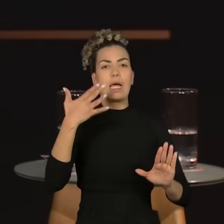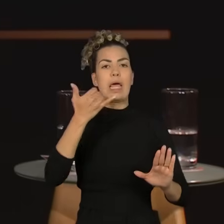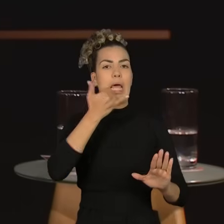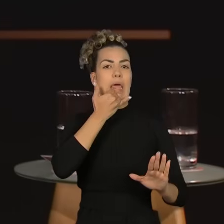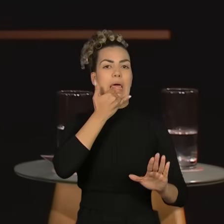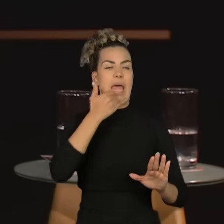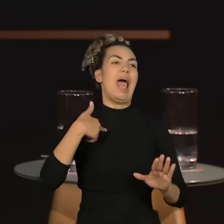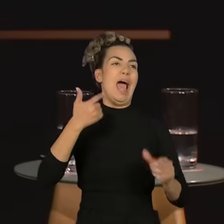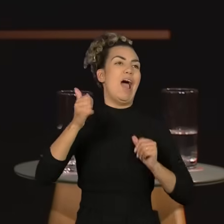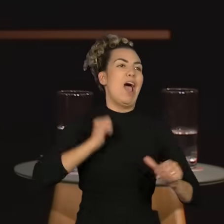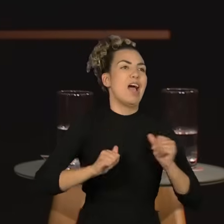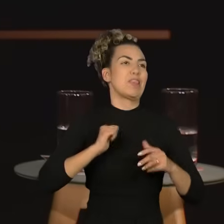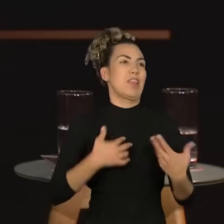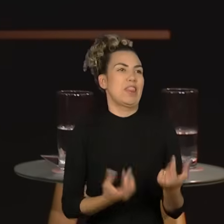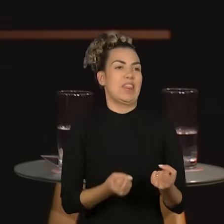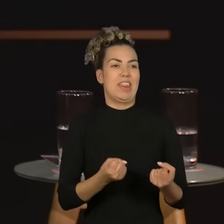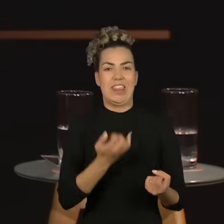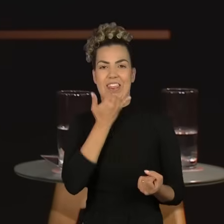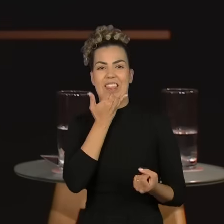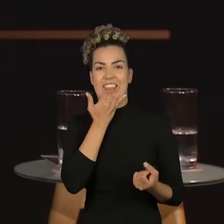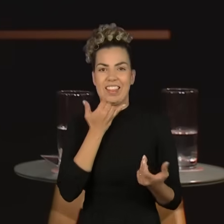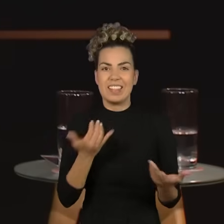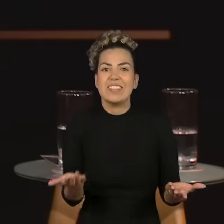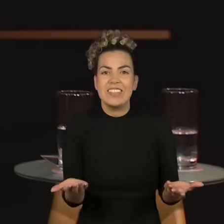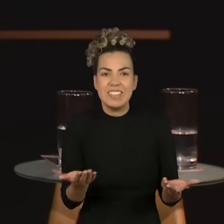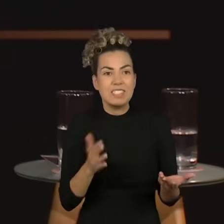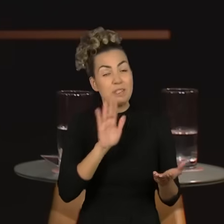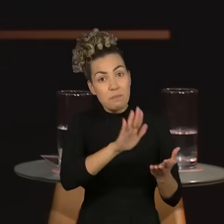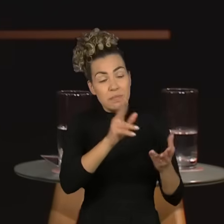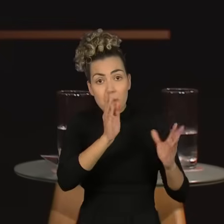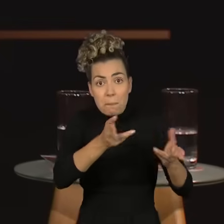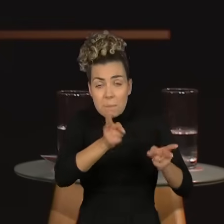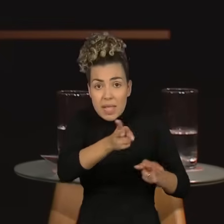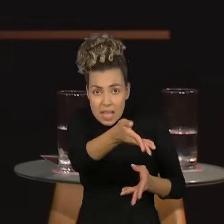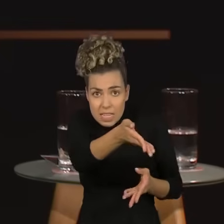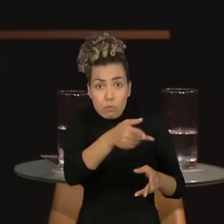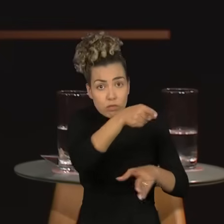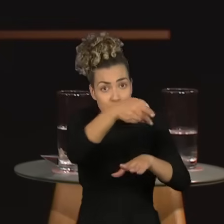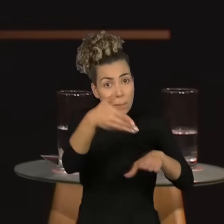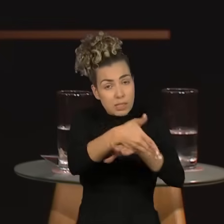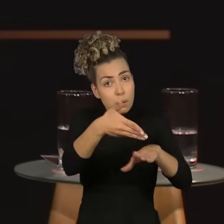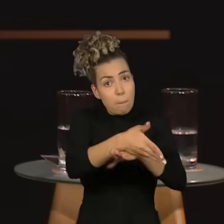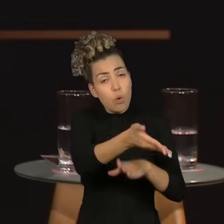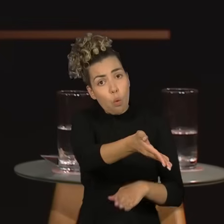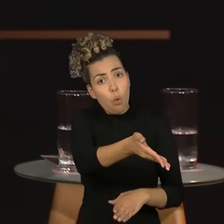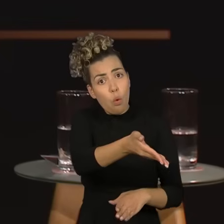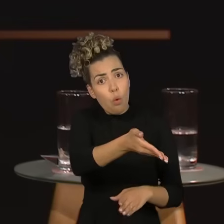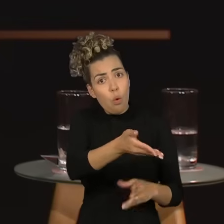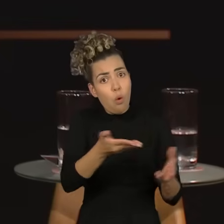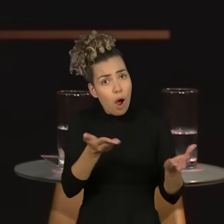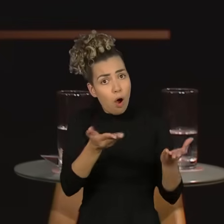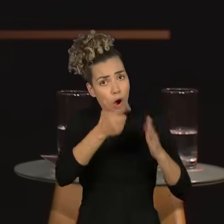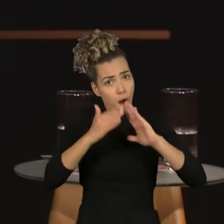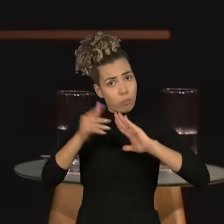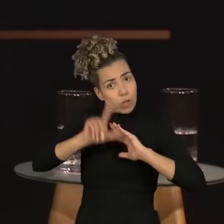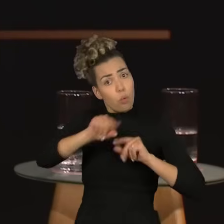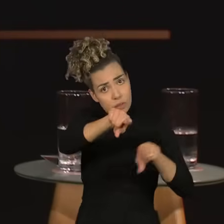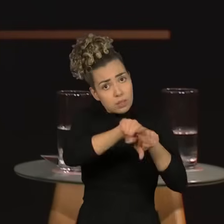Sim. Tanto que no Mundo da Lua você está no elenco, né? Você faz o tio Dudu. Sim. Por que você queria